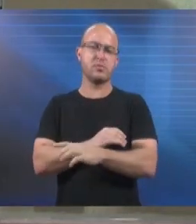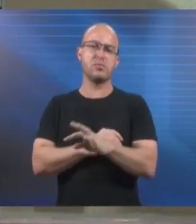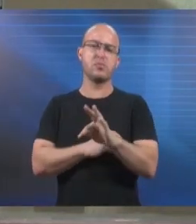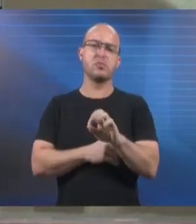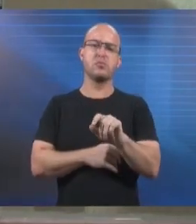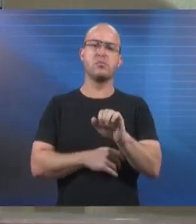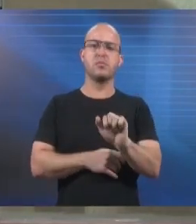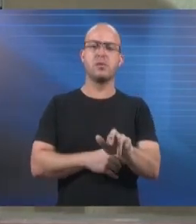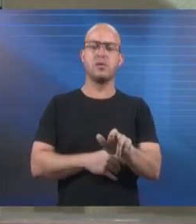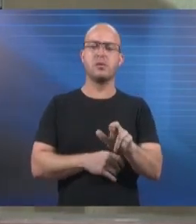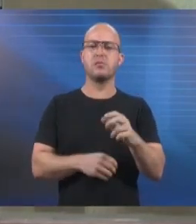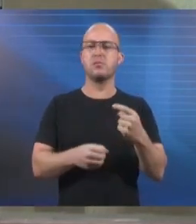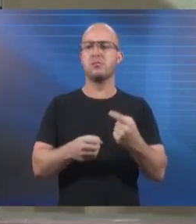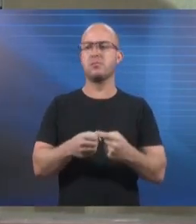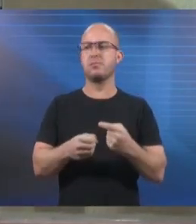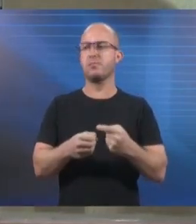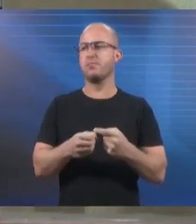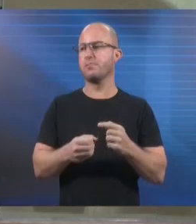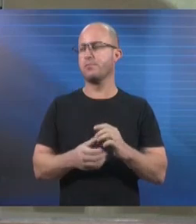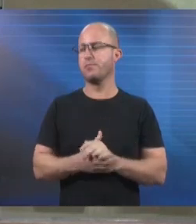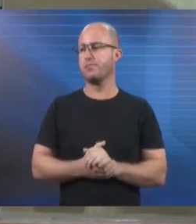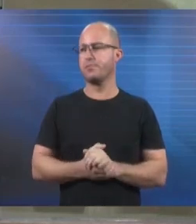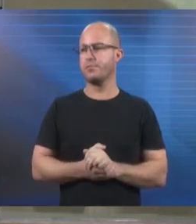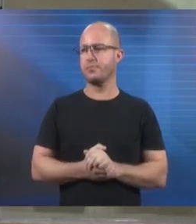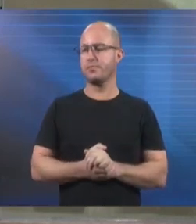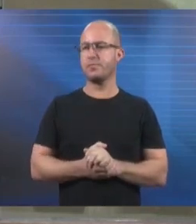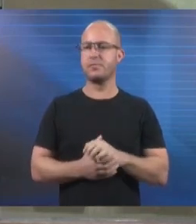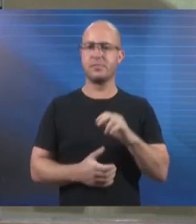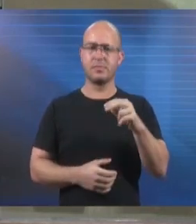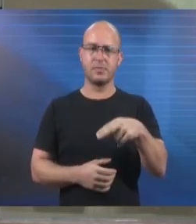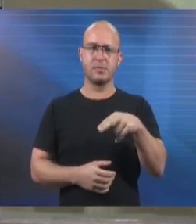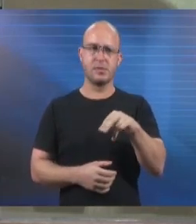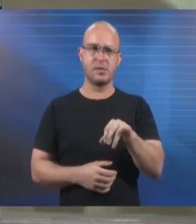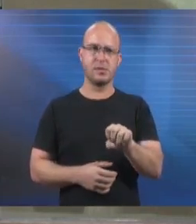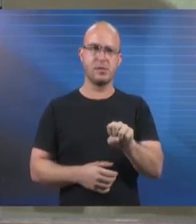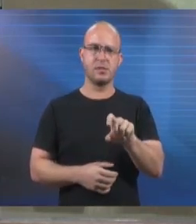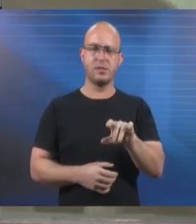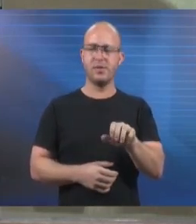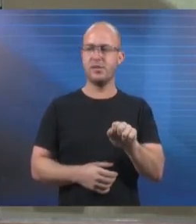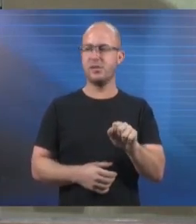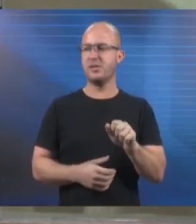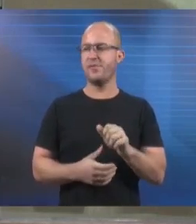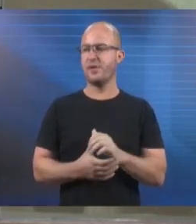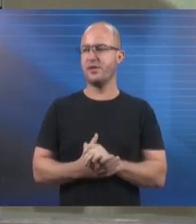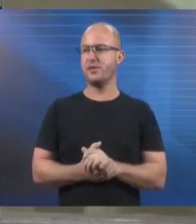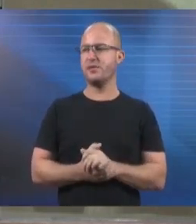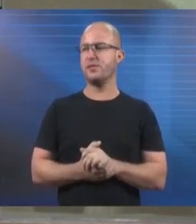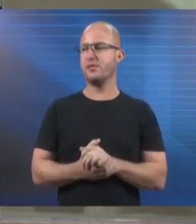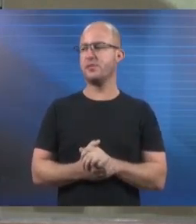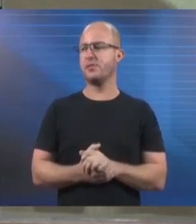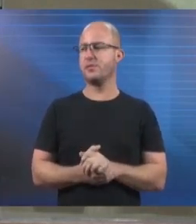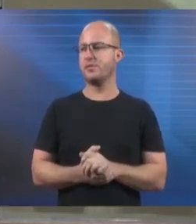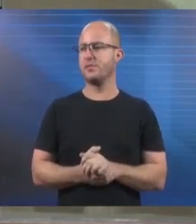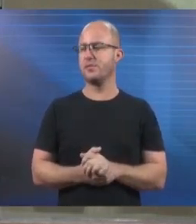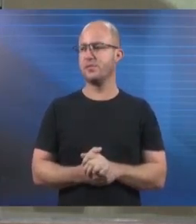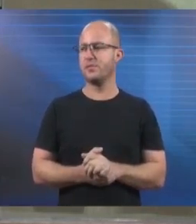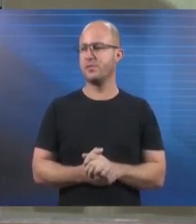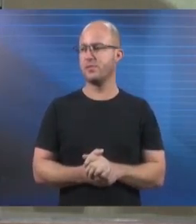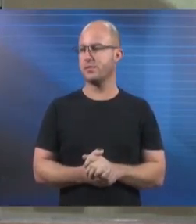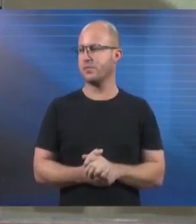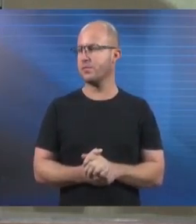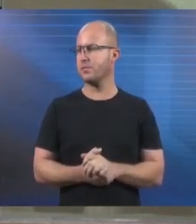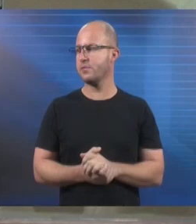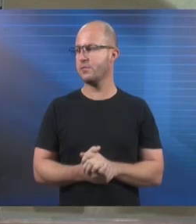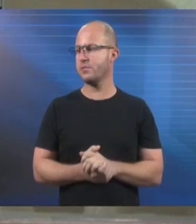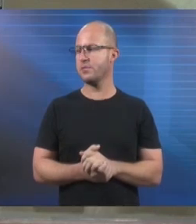município no município de Nísia Floresta a falta de água tem prejudicado os os